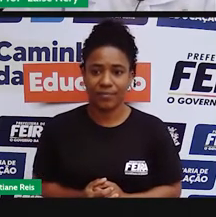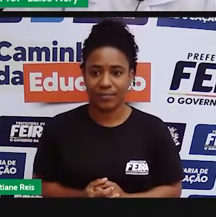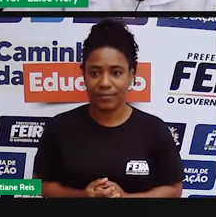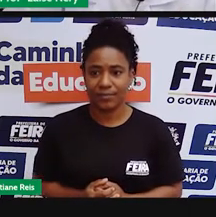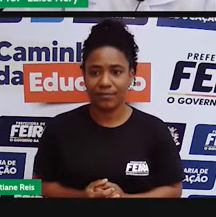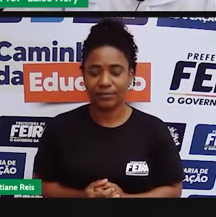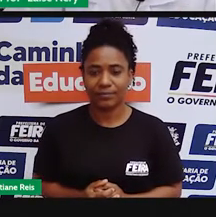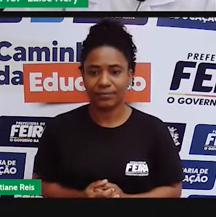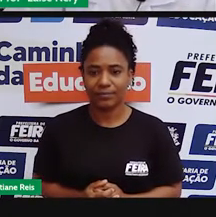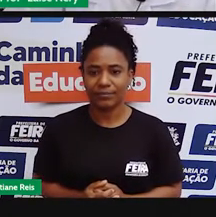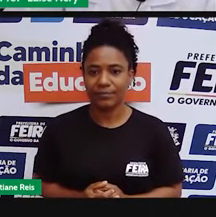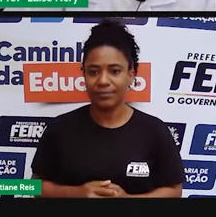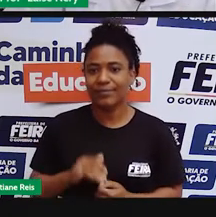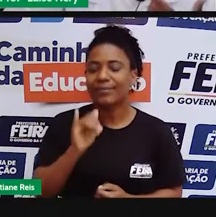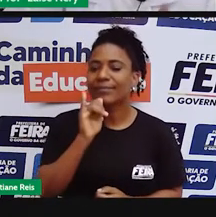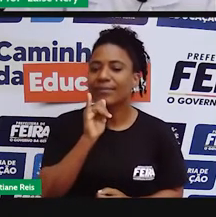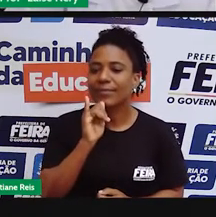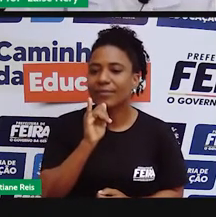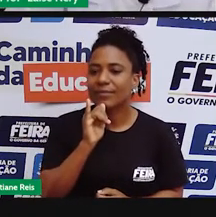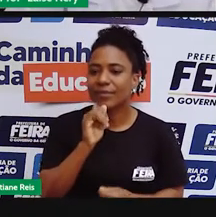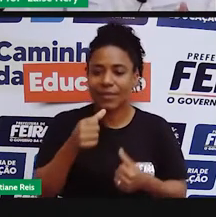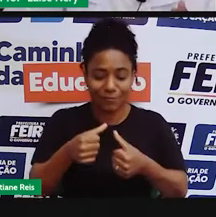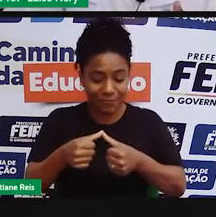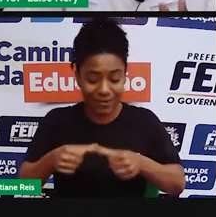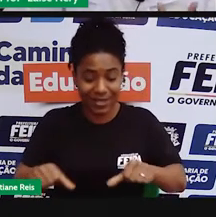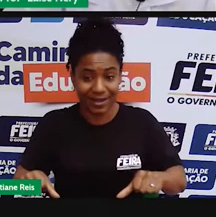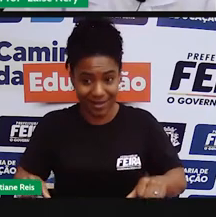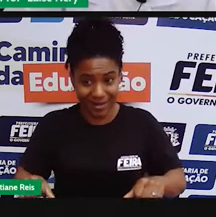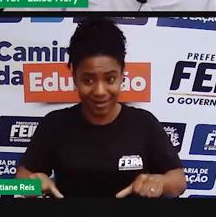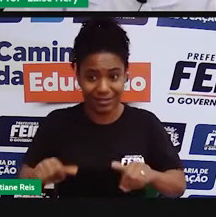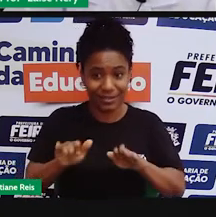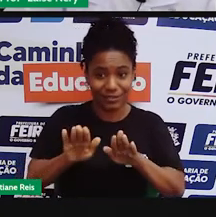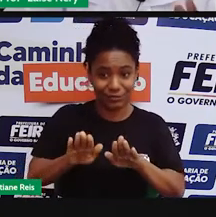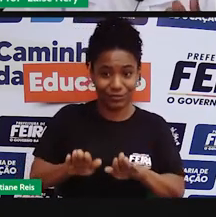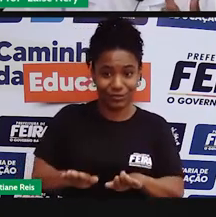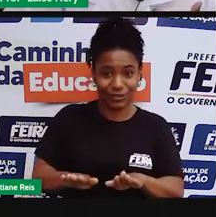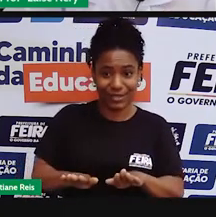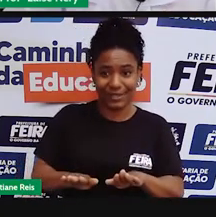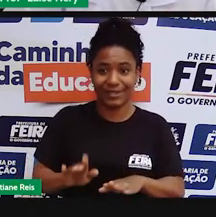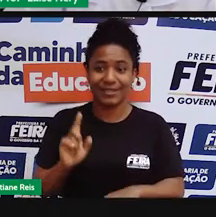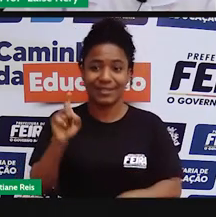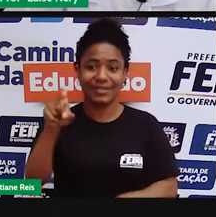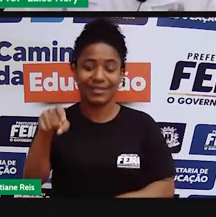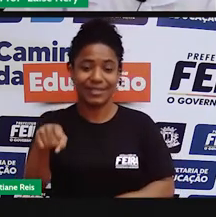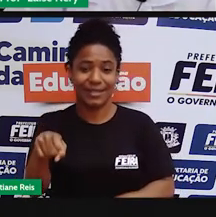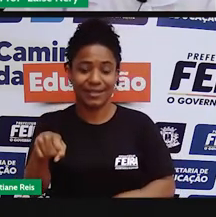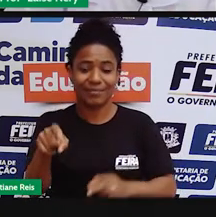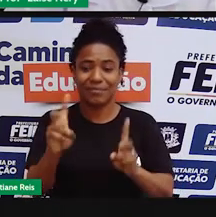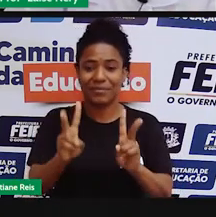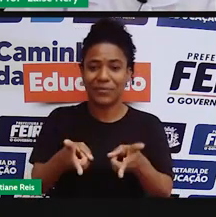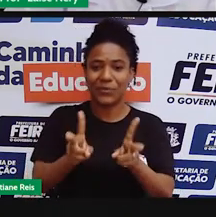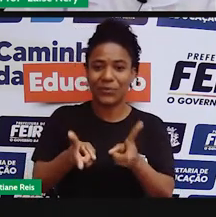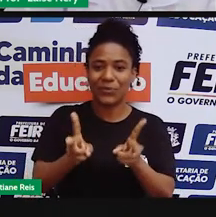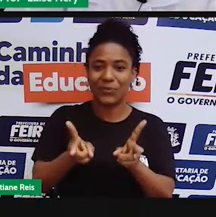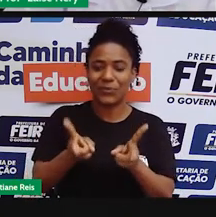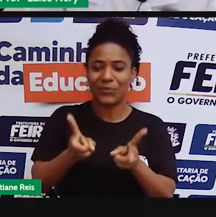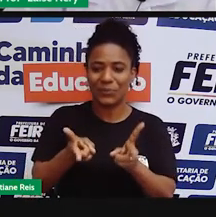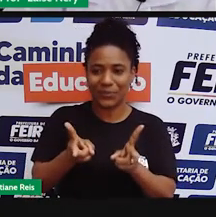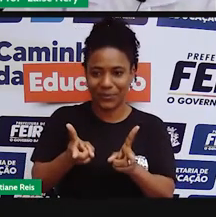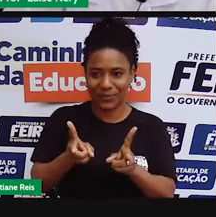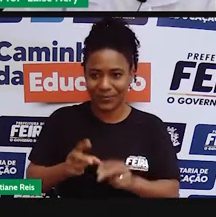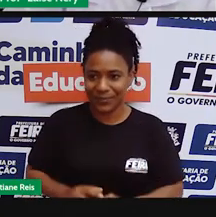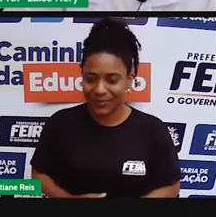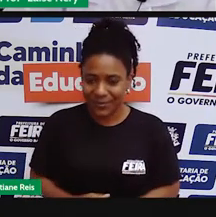E alguns exemplos são esses: ficar, estar, ser, permanecer.